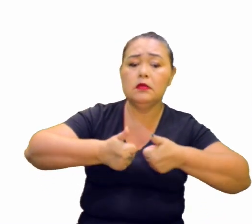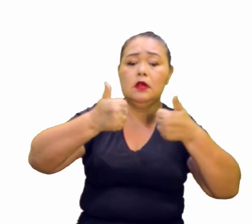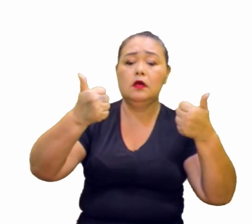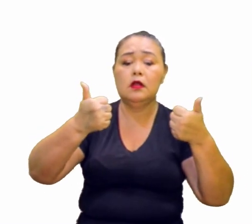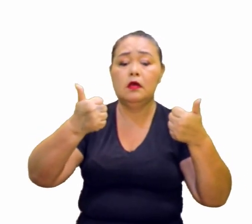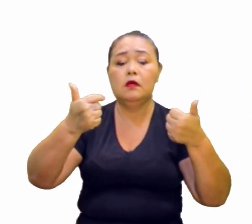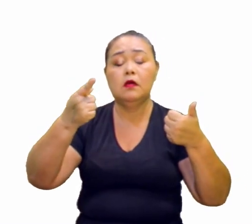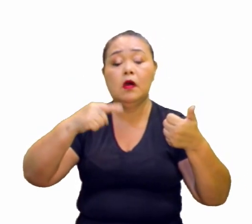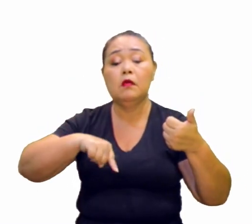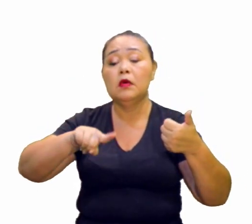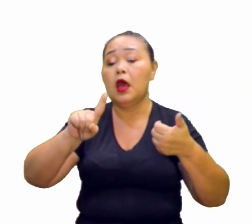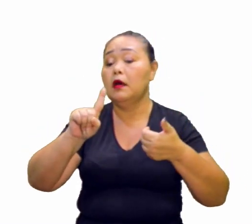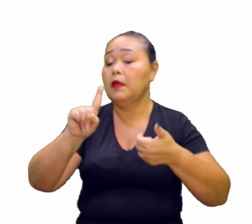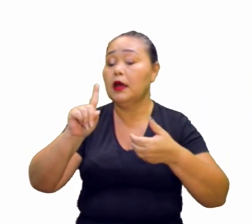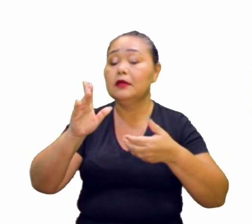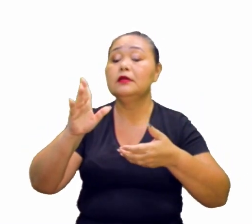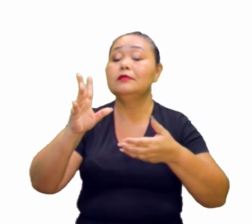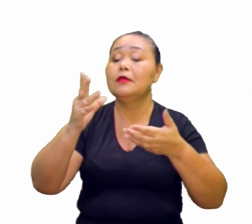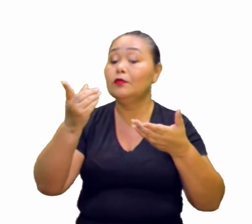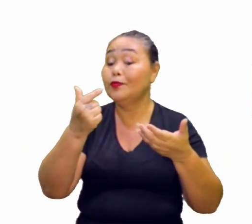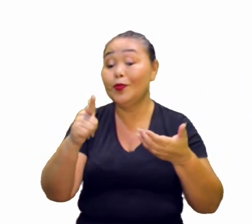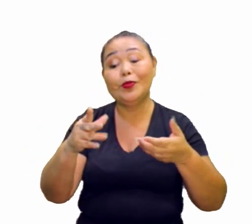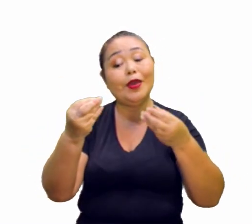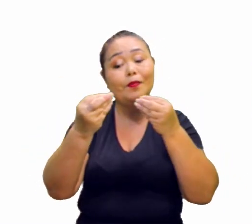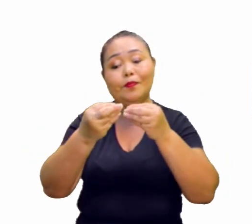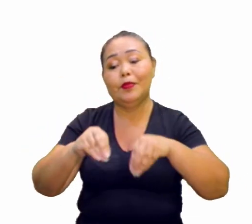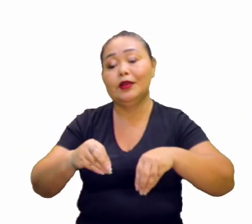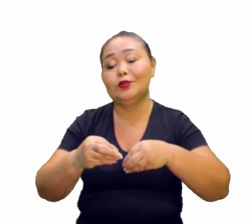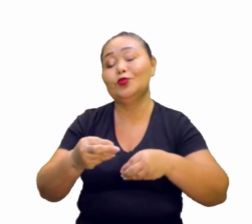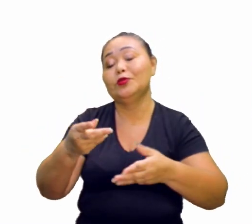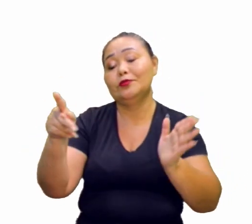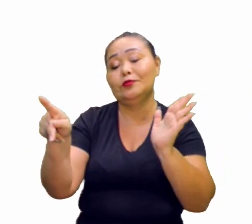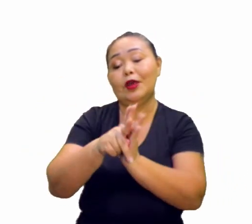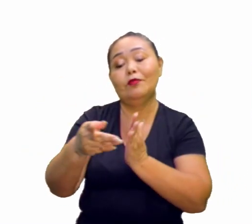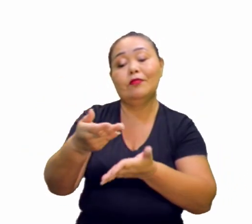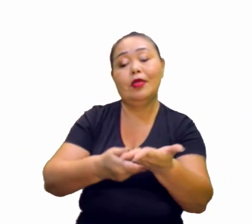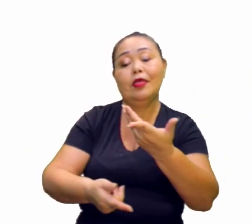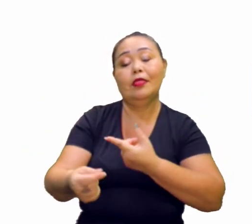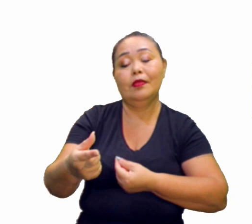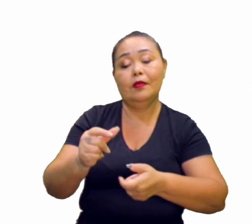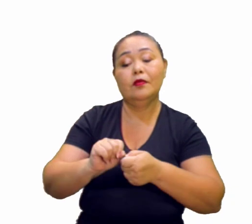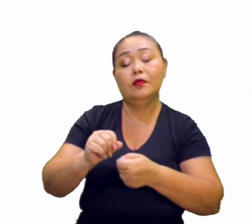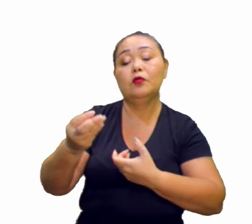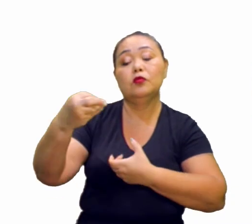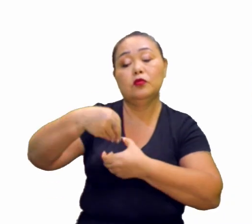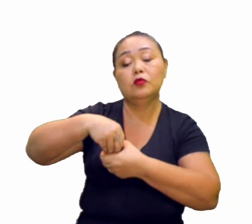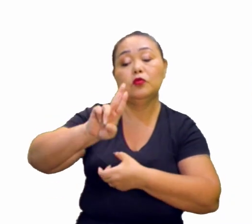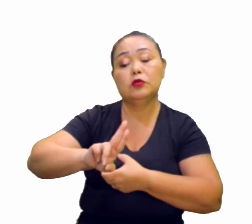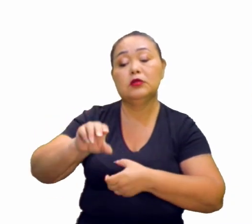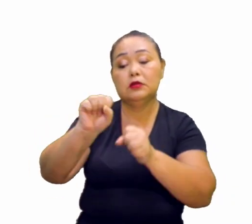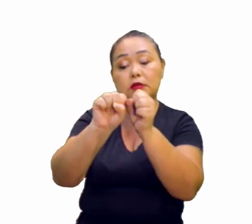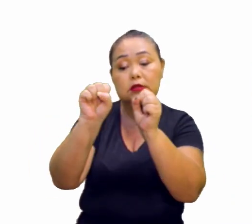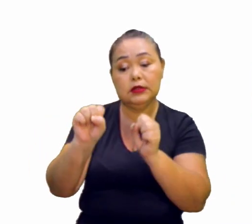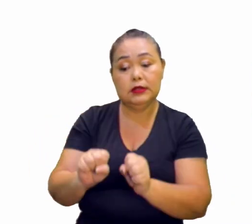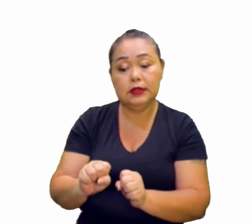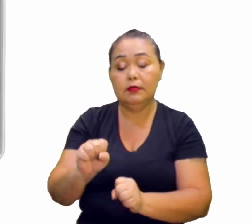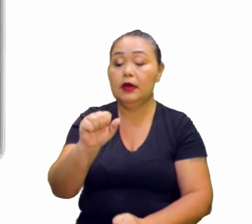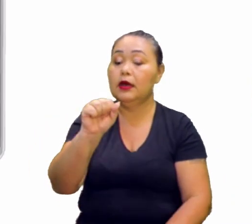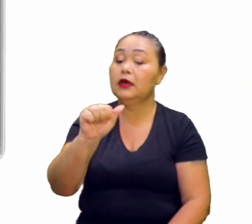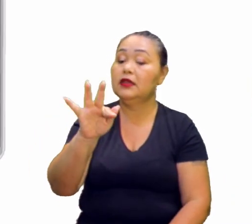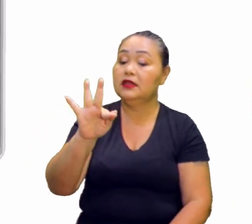para que você não comprometa o negócio que você está implementando aí através do SAF. Tá